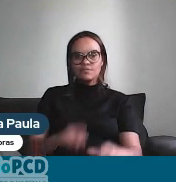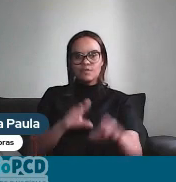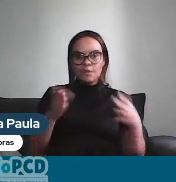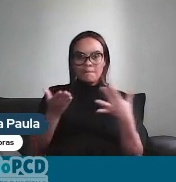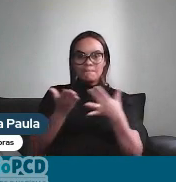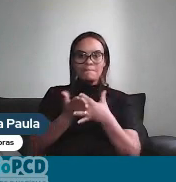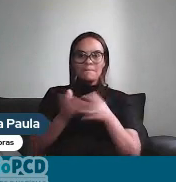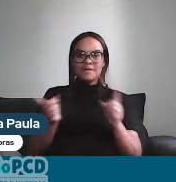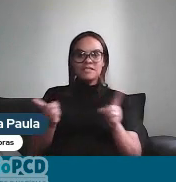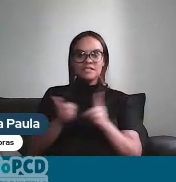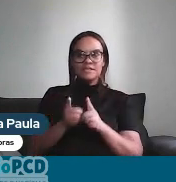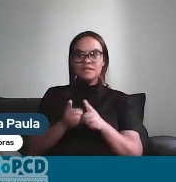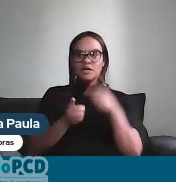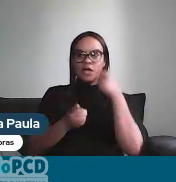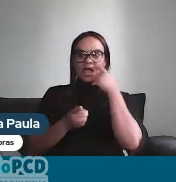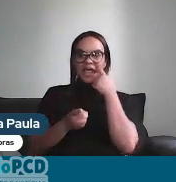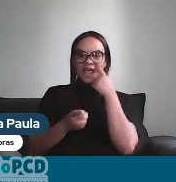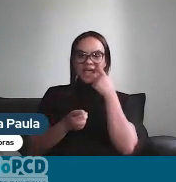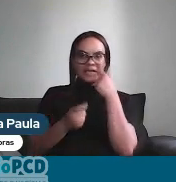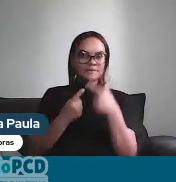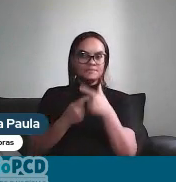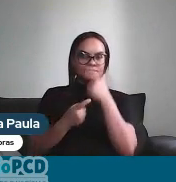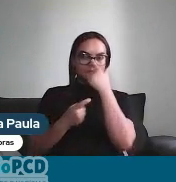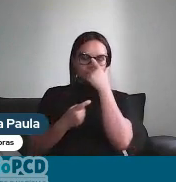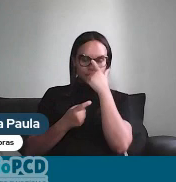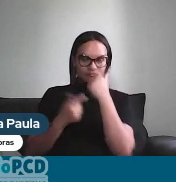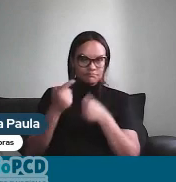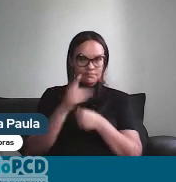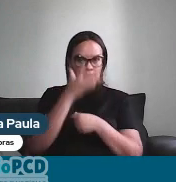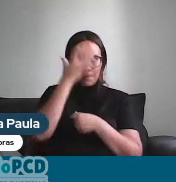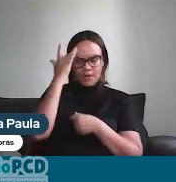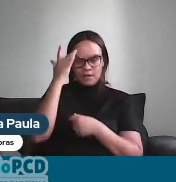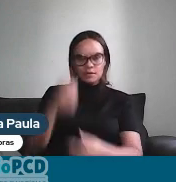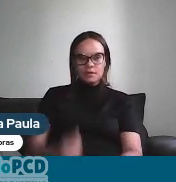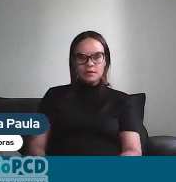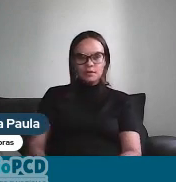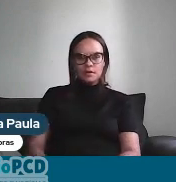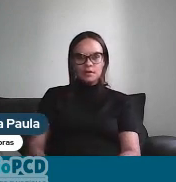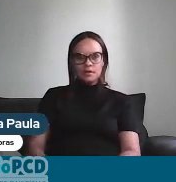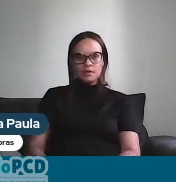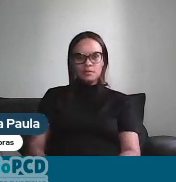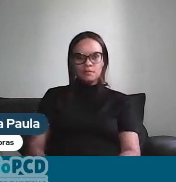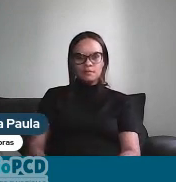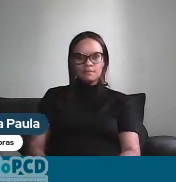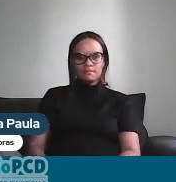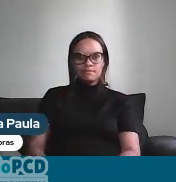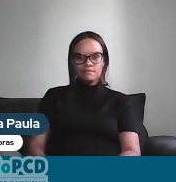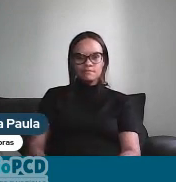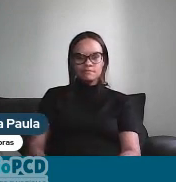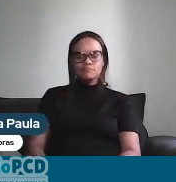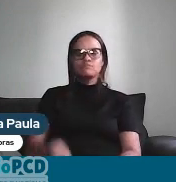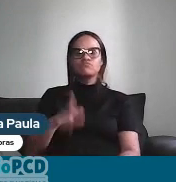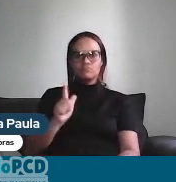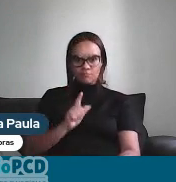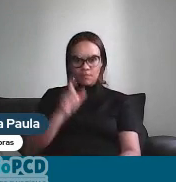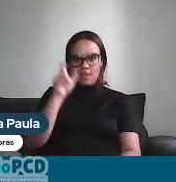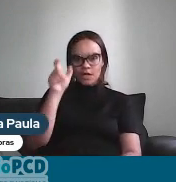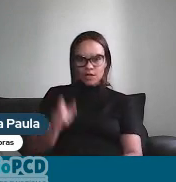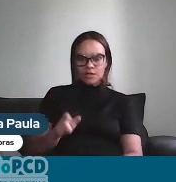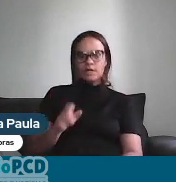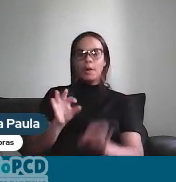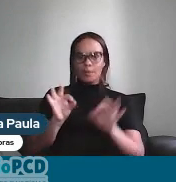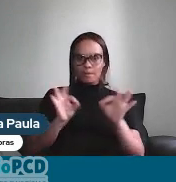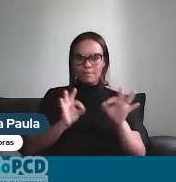metade. Por quê? Porque não tem pessoas? Não, existem pessoas, já existem pessoas